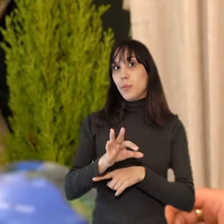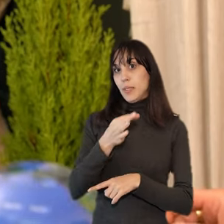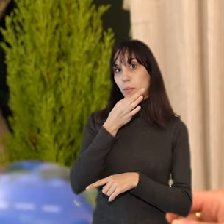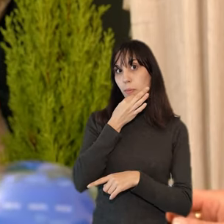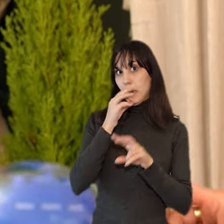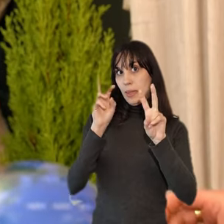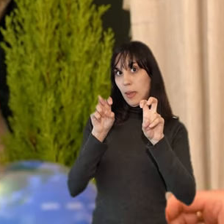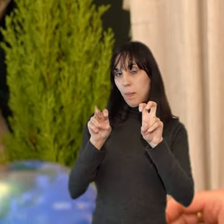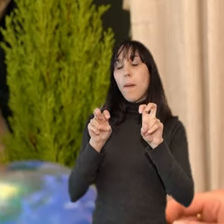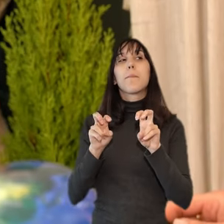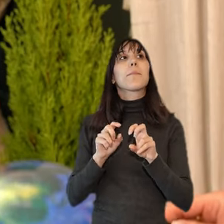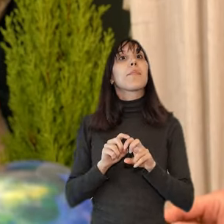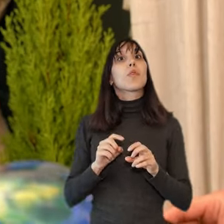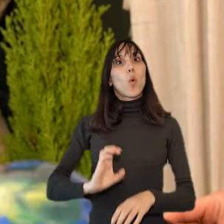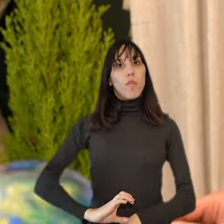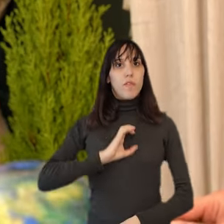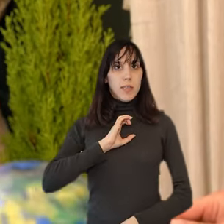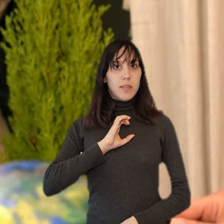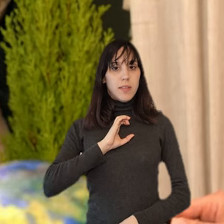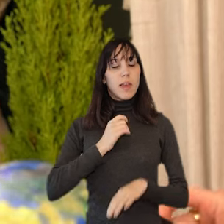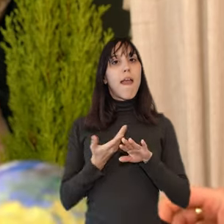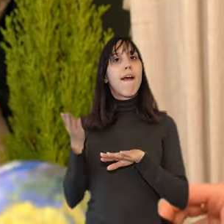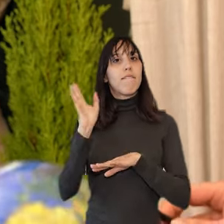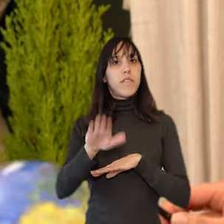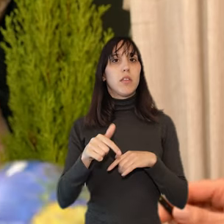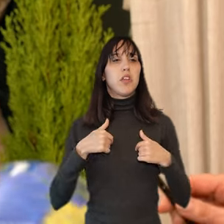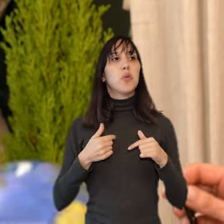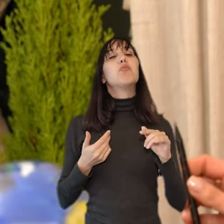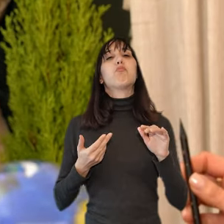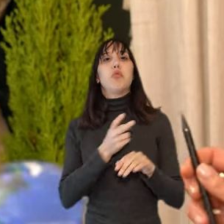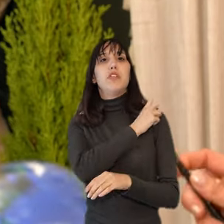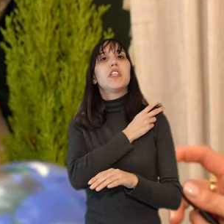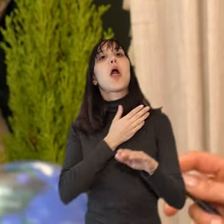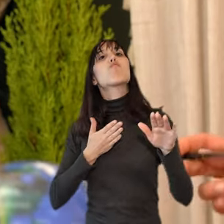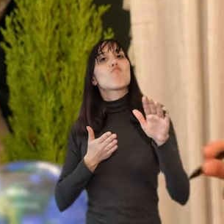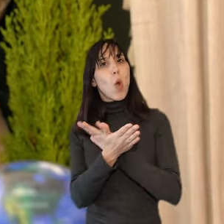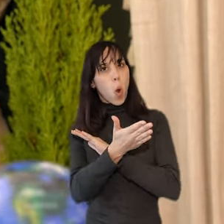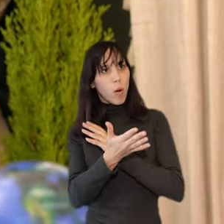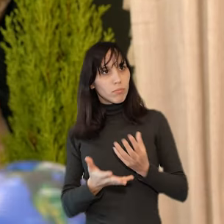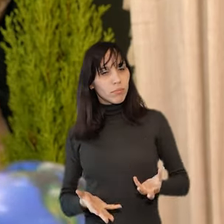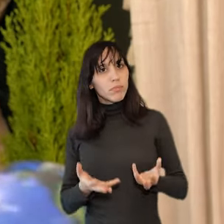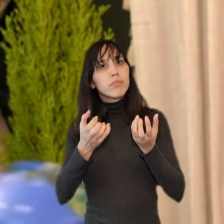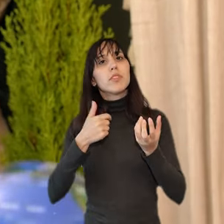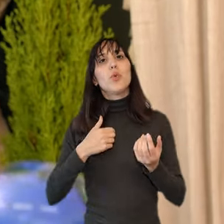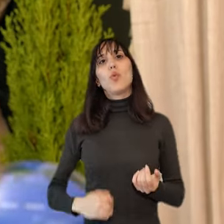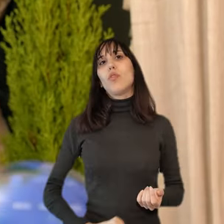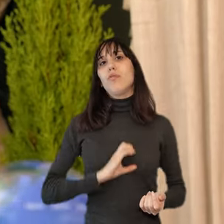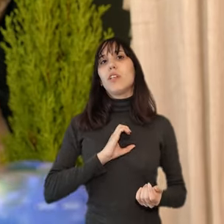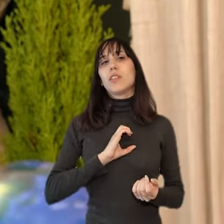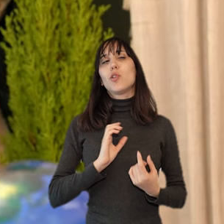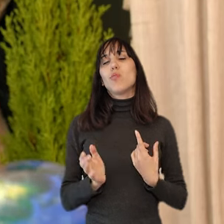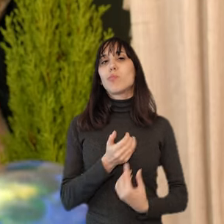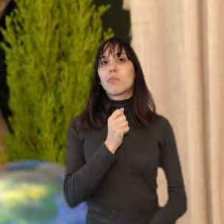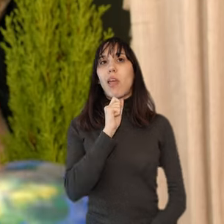da da confiança que é dar esse passo em frente dizer eu vou para a universidade eu eu tenho confiança de que vou conseguir